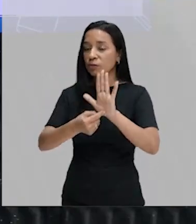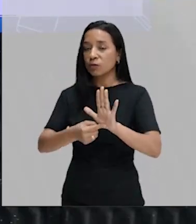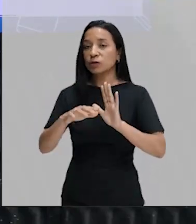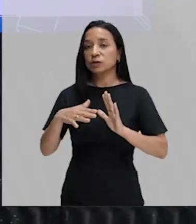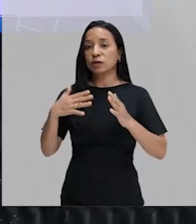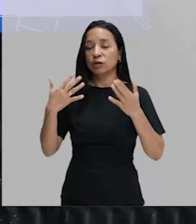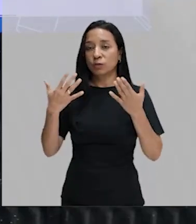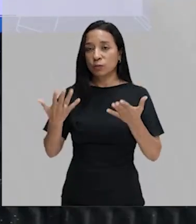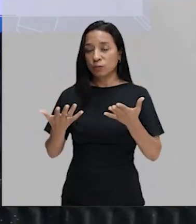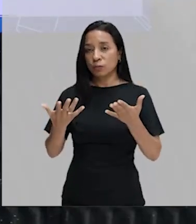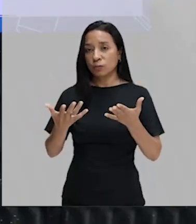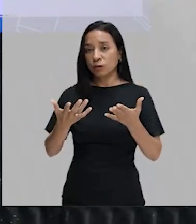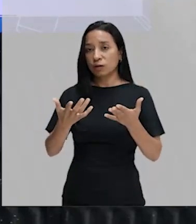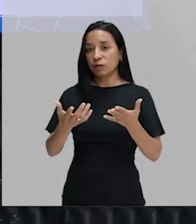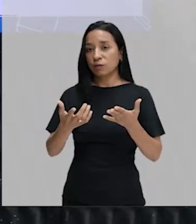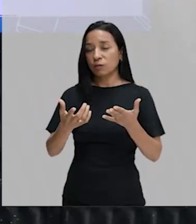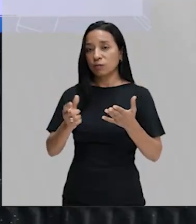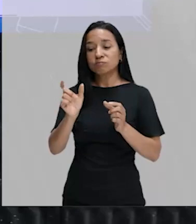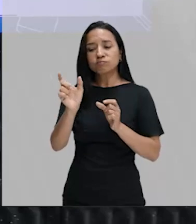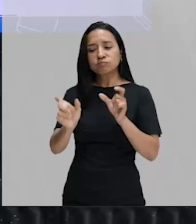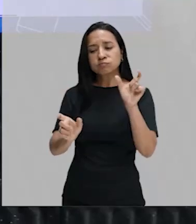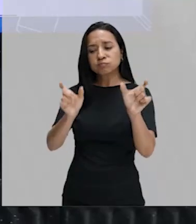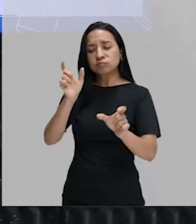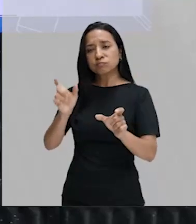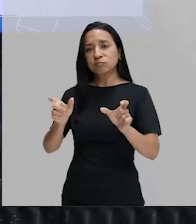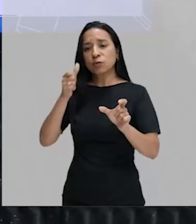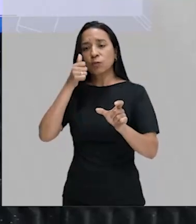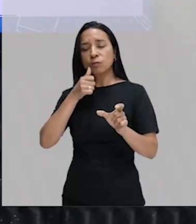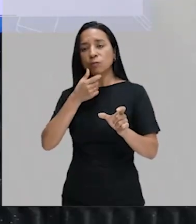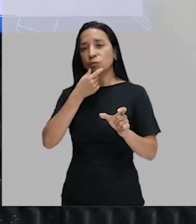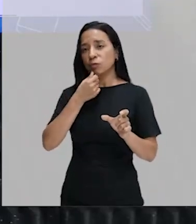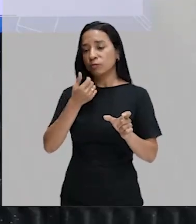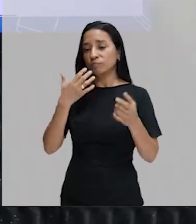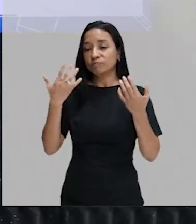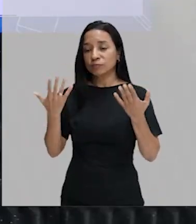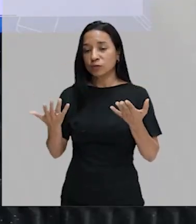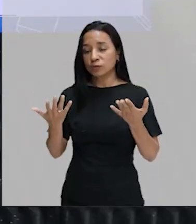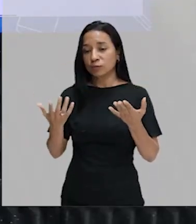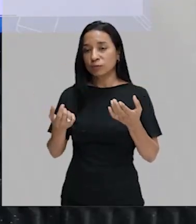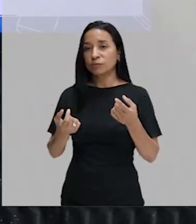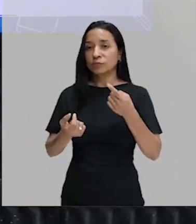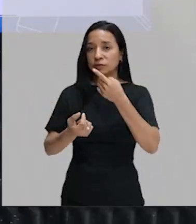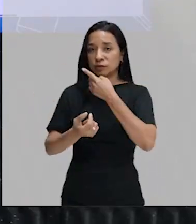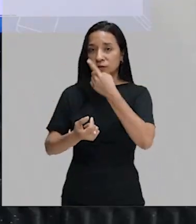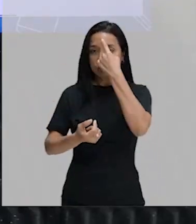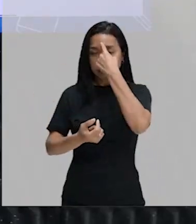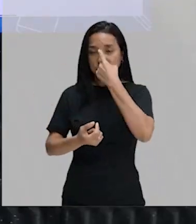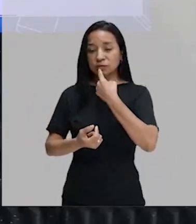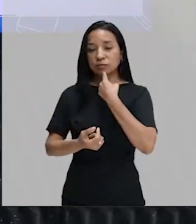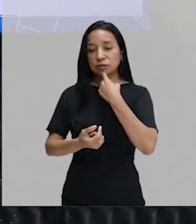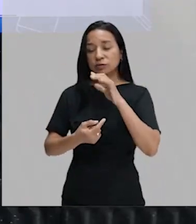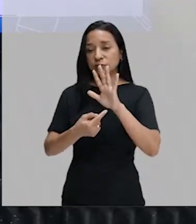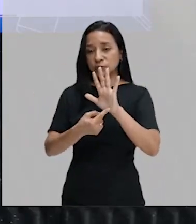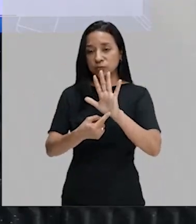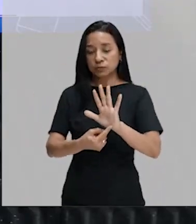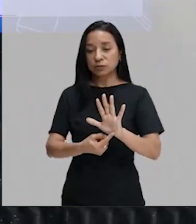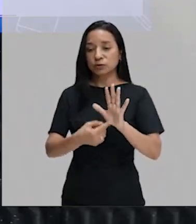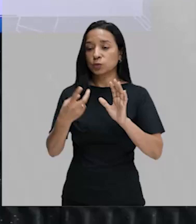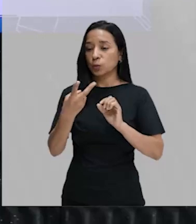ser o sexo do descendente, tá? Então, nesse caso aqui, a fêmea, ela como apresenta